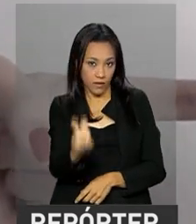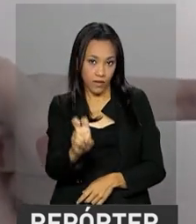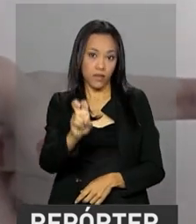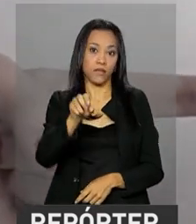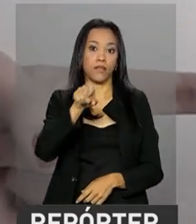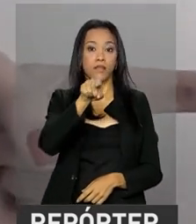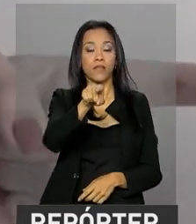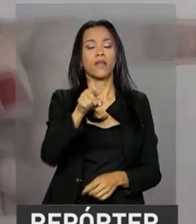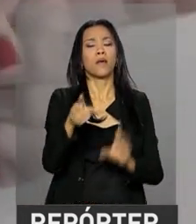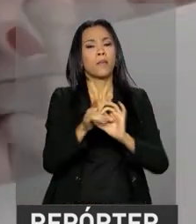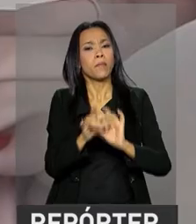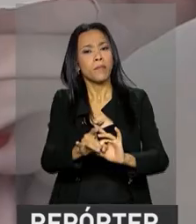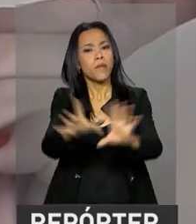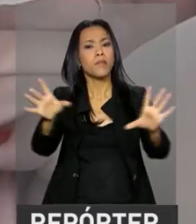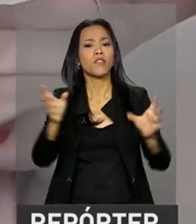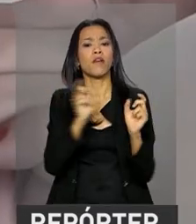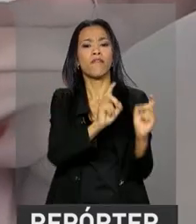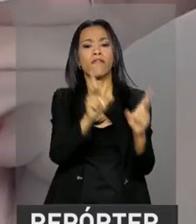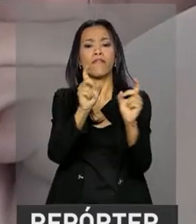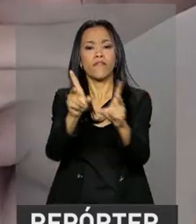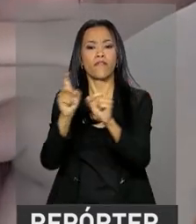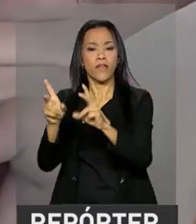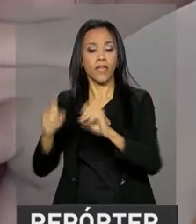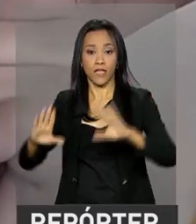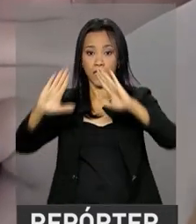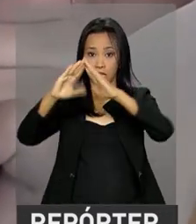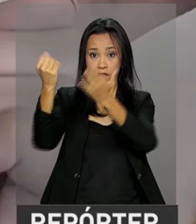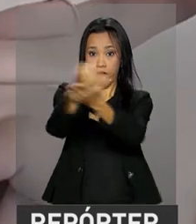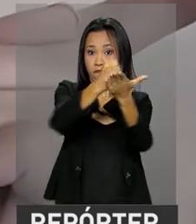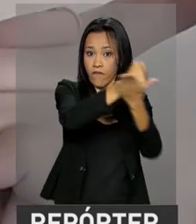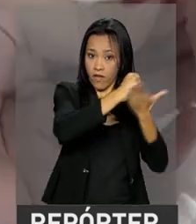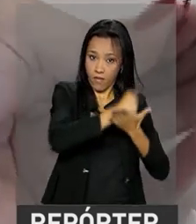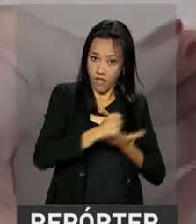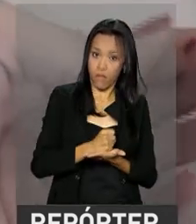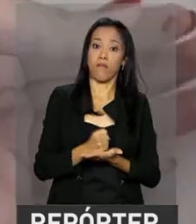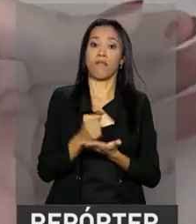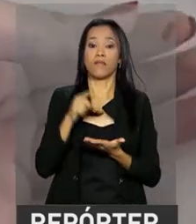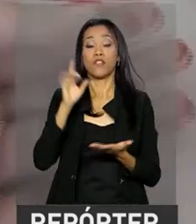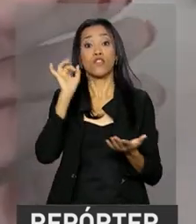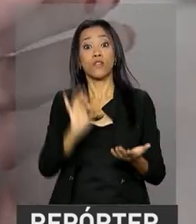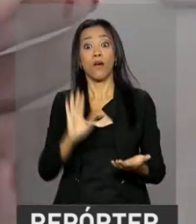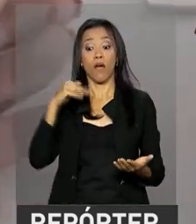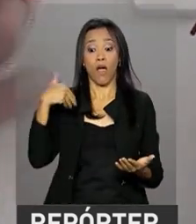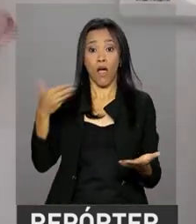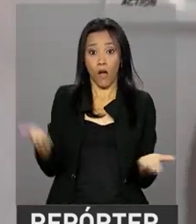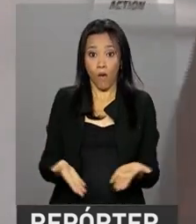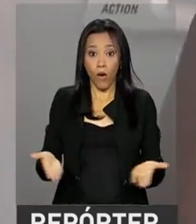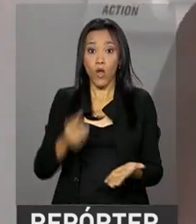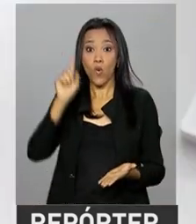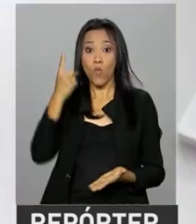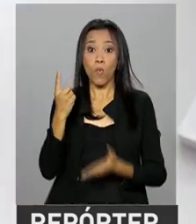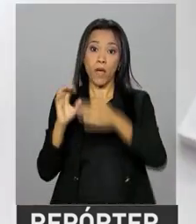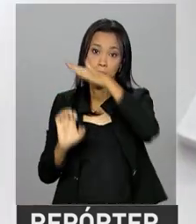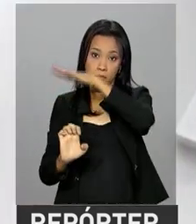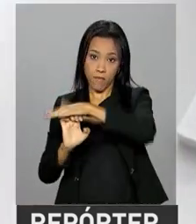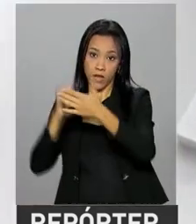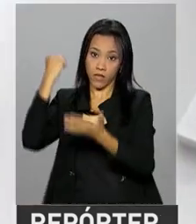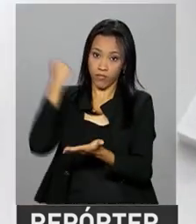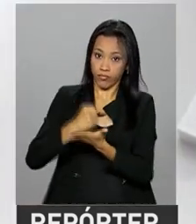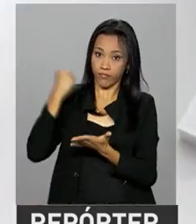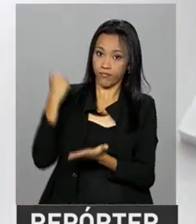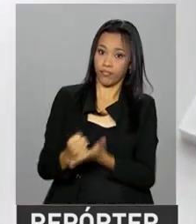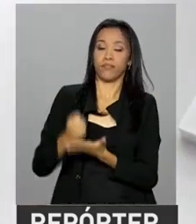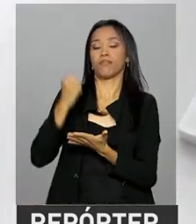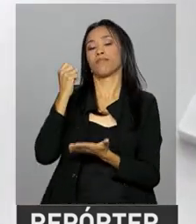Sanitária autorizou a venda do produto em farmácias e drogarias, mas só agora que uma empresa registrou o primeiro teste na